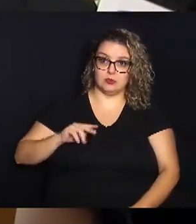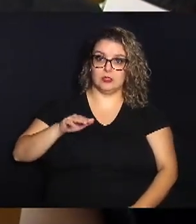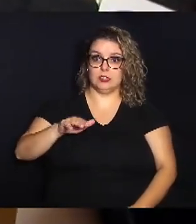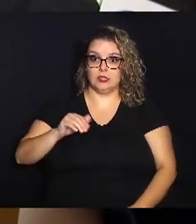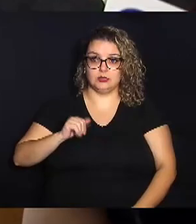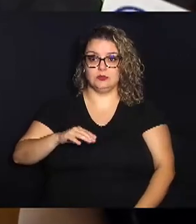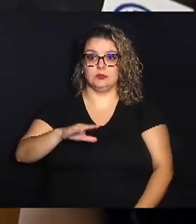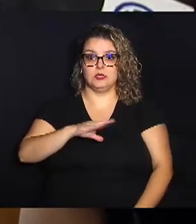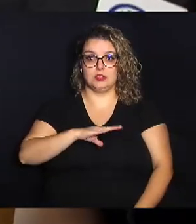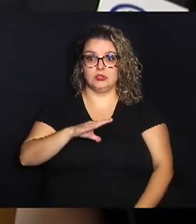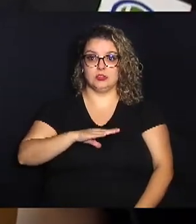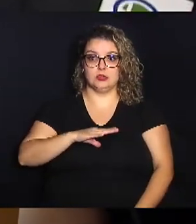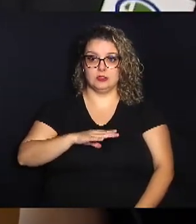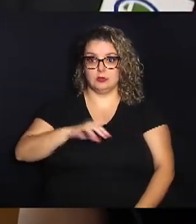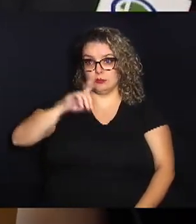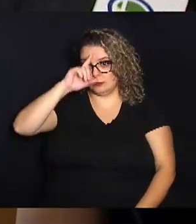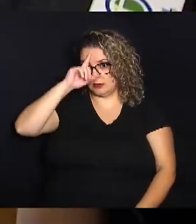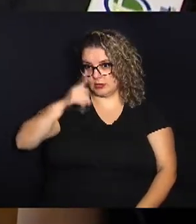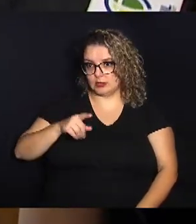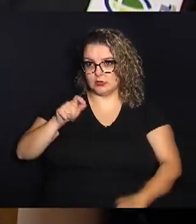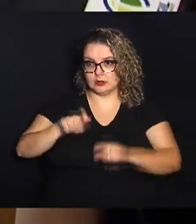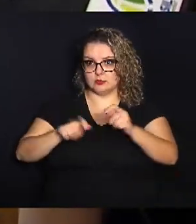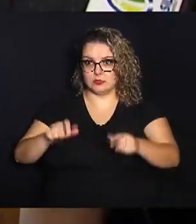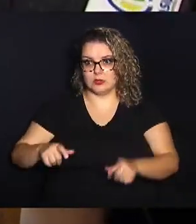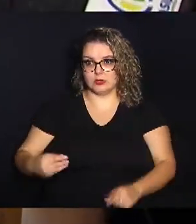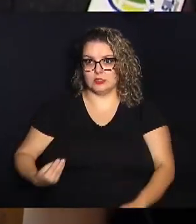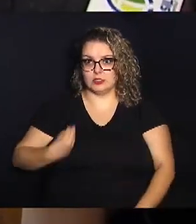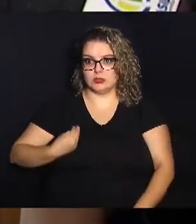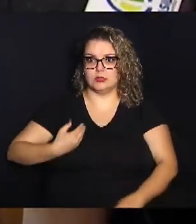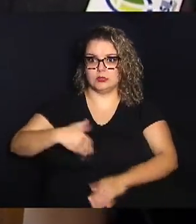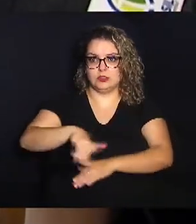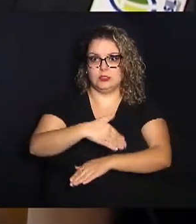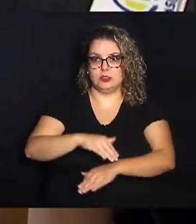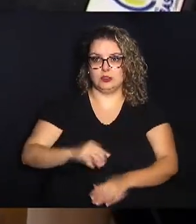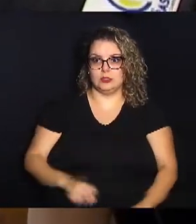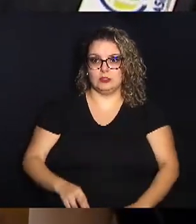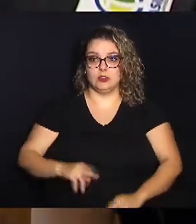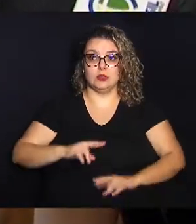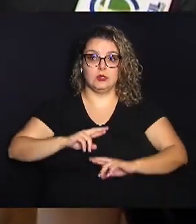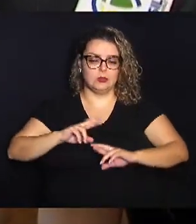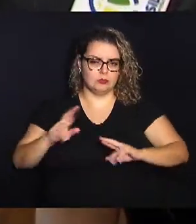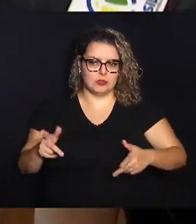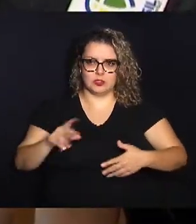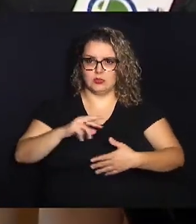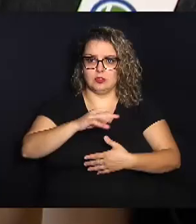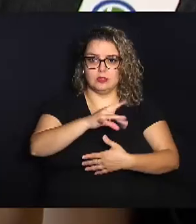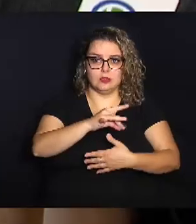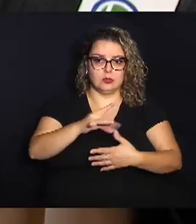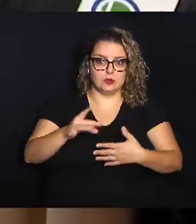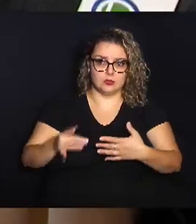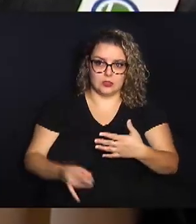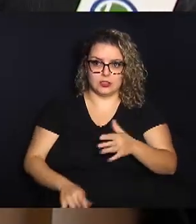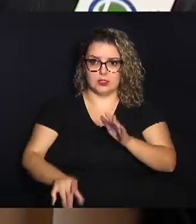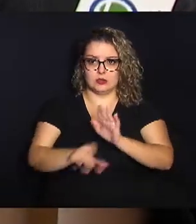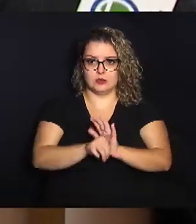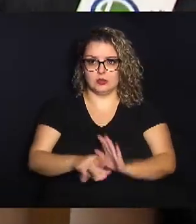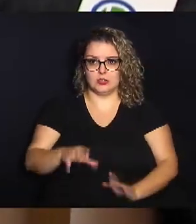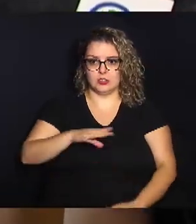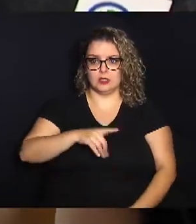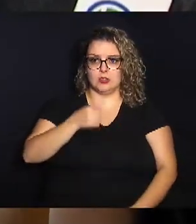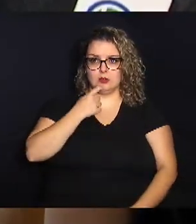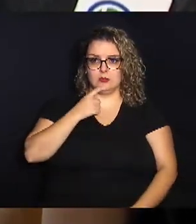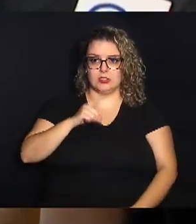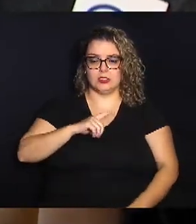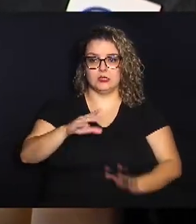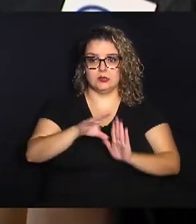que estão enviando pessoas em situação de rua fora dos critérios da lei. Campinas tem um programa